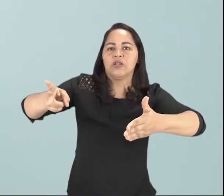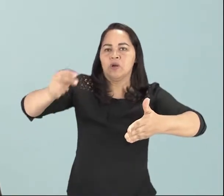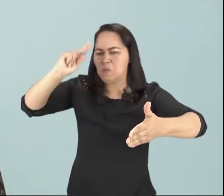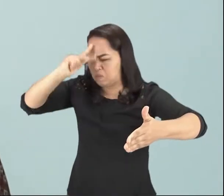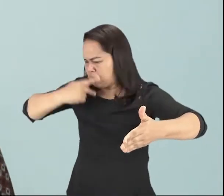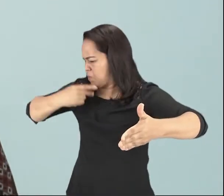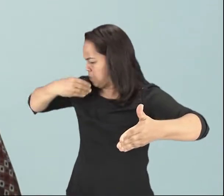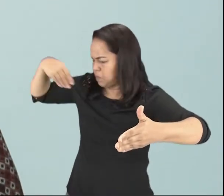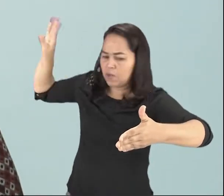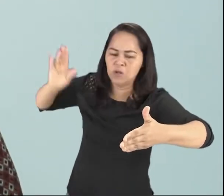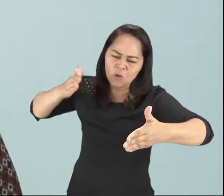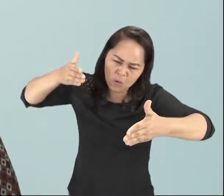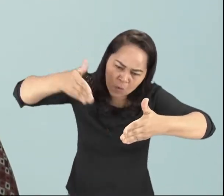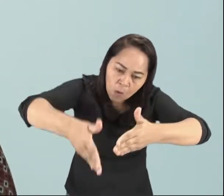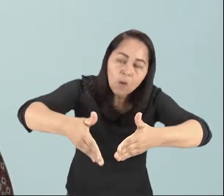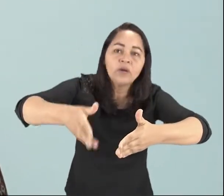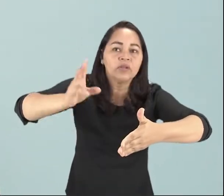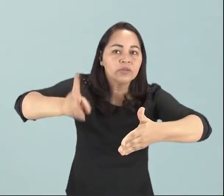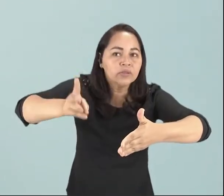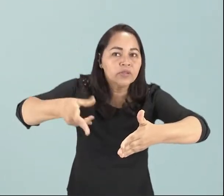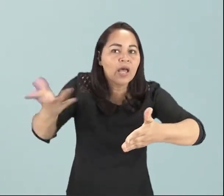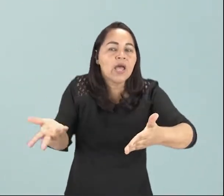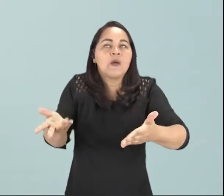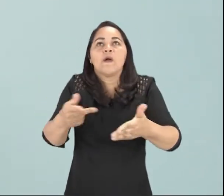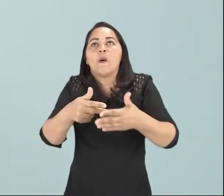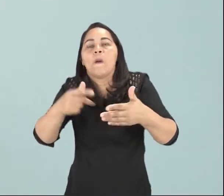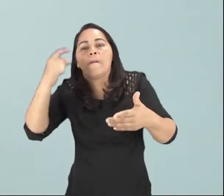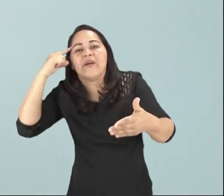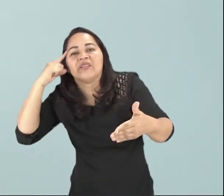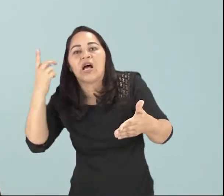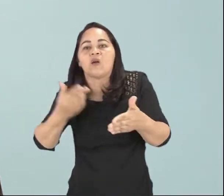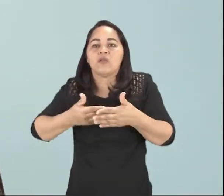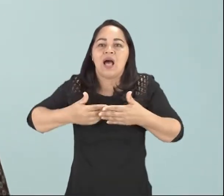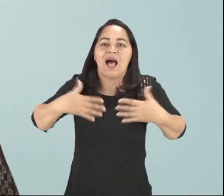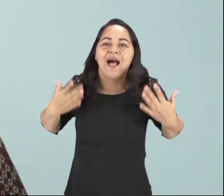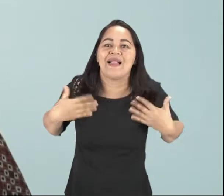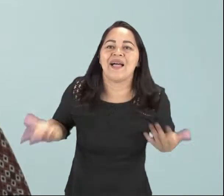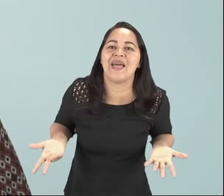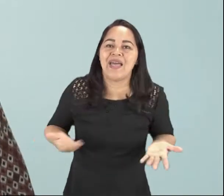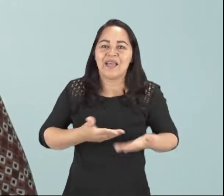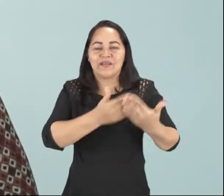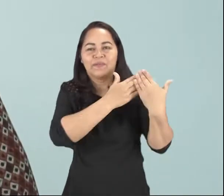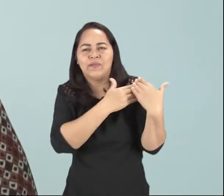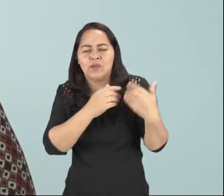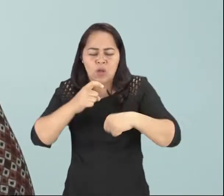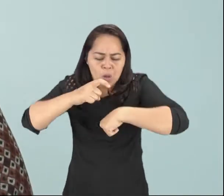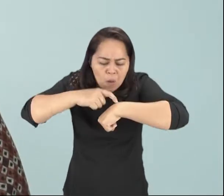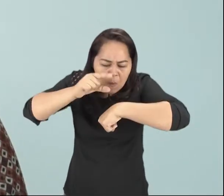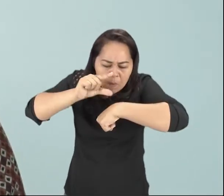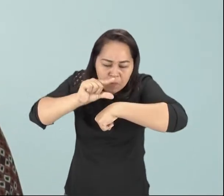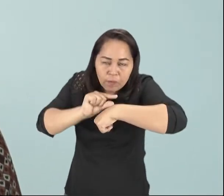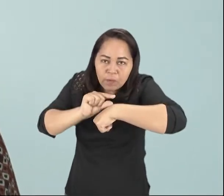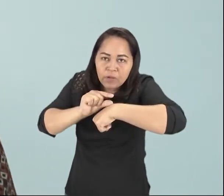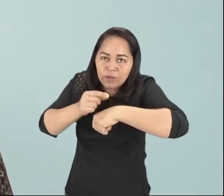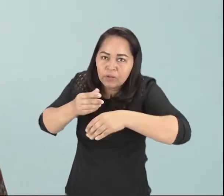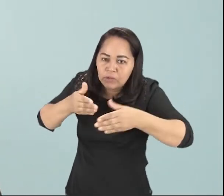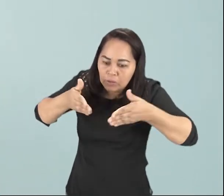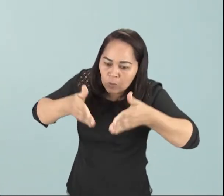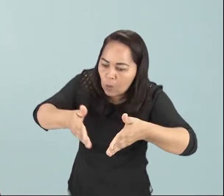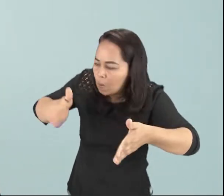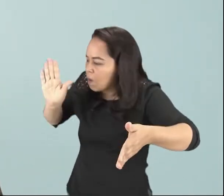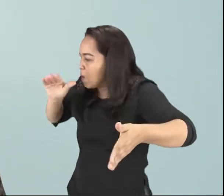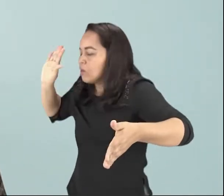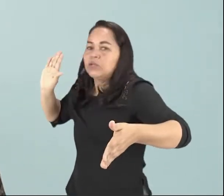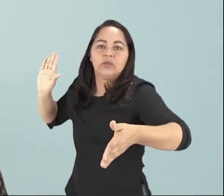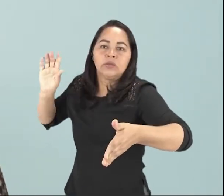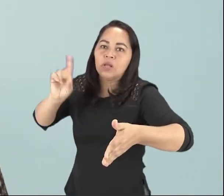para pensar em coisas alegres, colocar as responsabilidades, nem que sejam por alguns minutos, de lado e pensar em seu